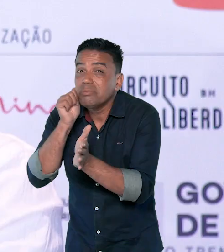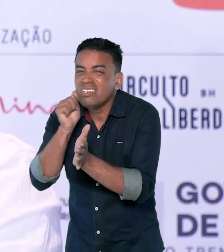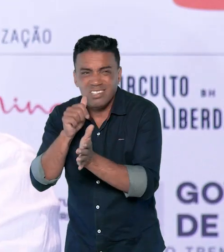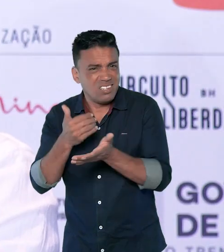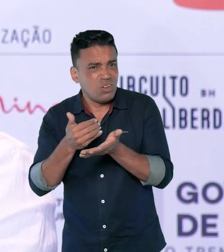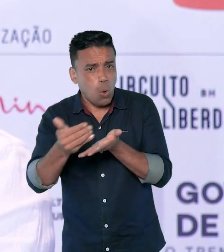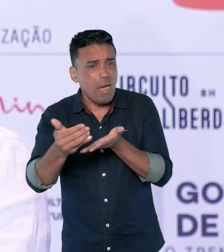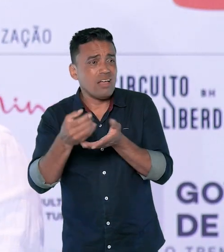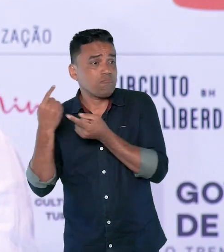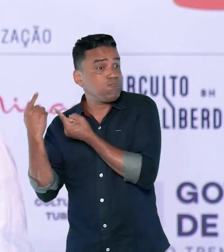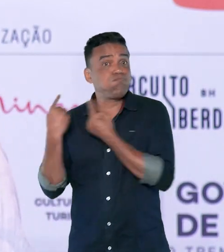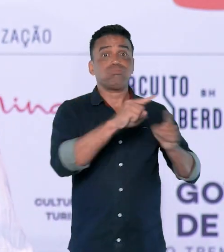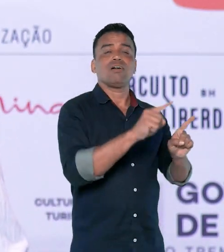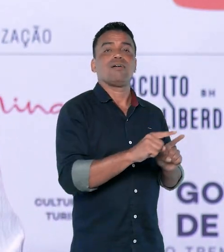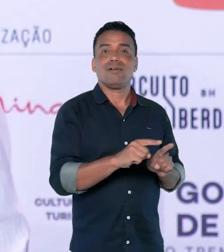começa aqui a destruir eles?